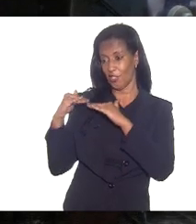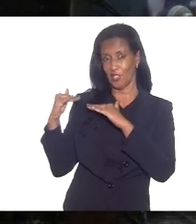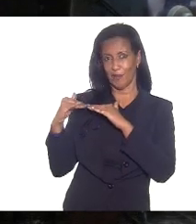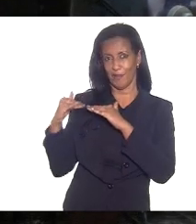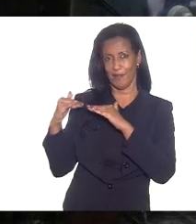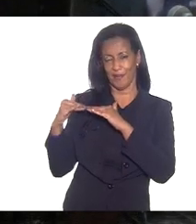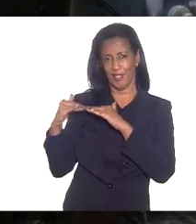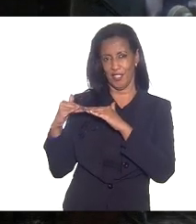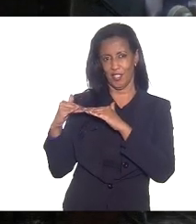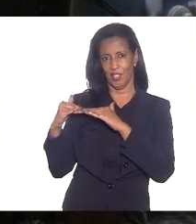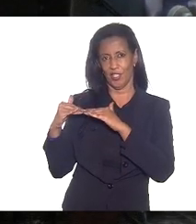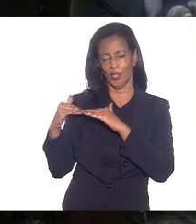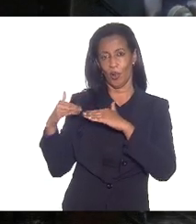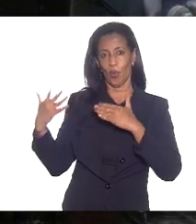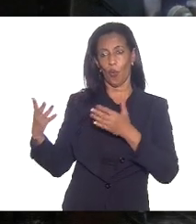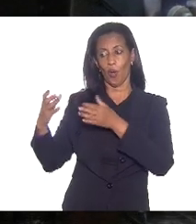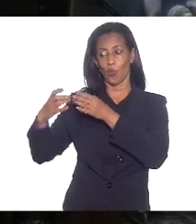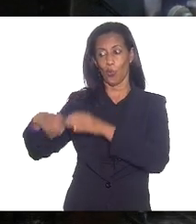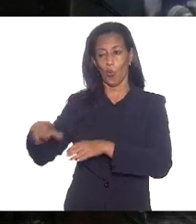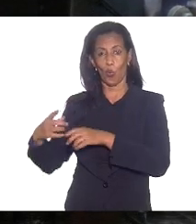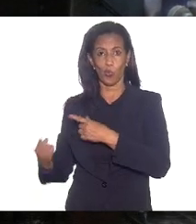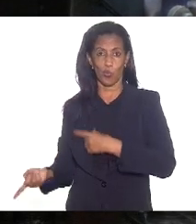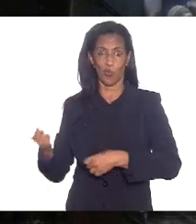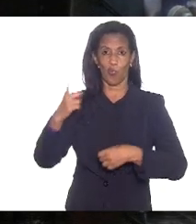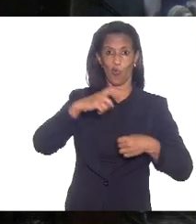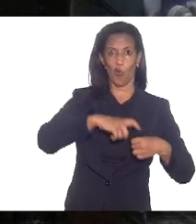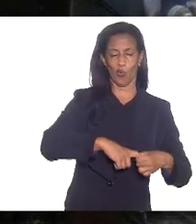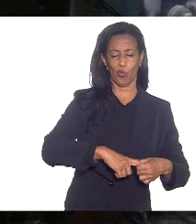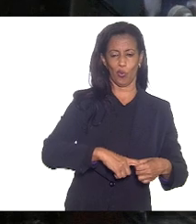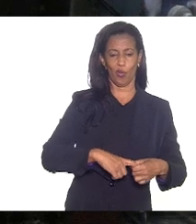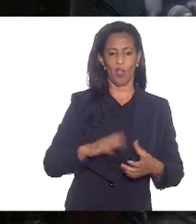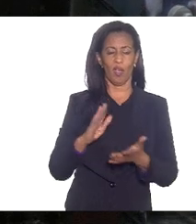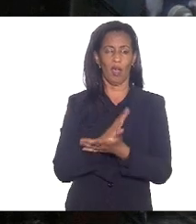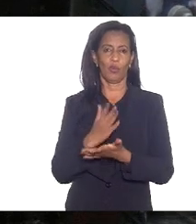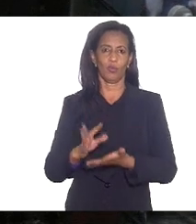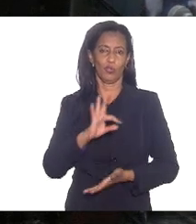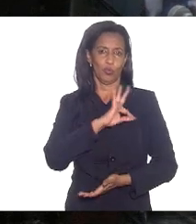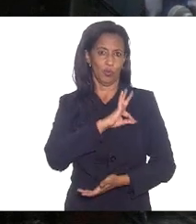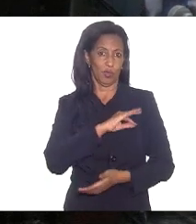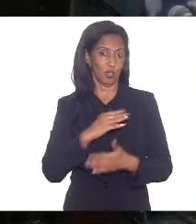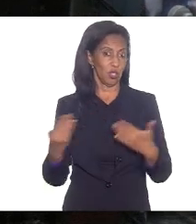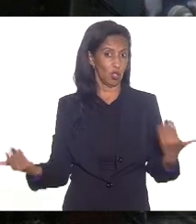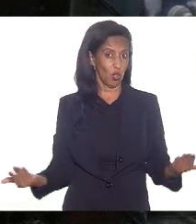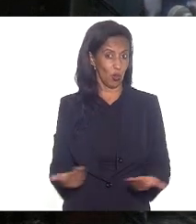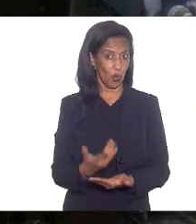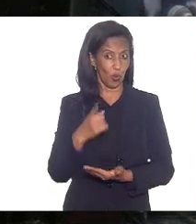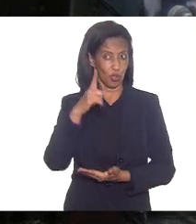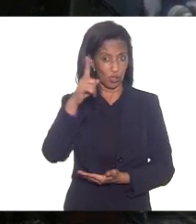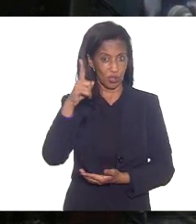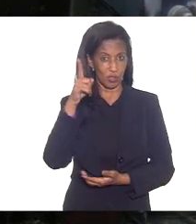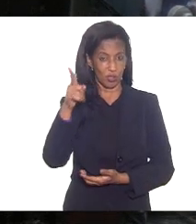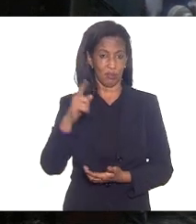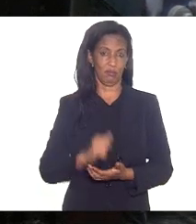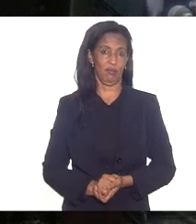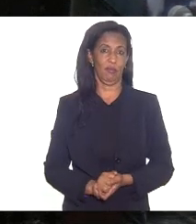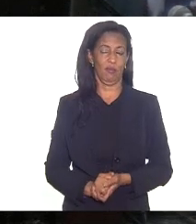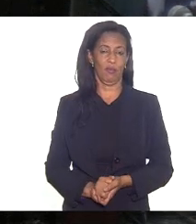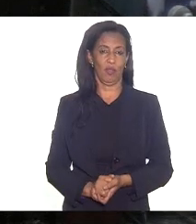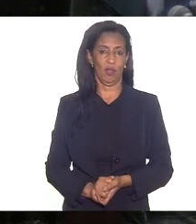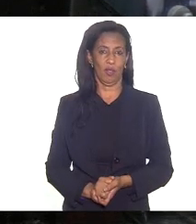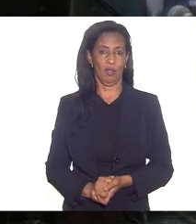limite. Quando o concurso foi retomado, e alguns policiais que hoje acampam, como bem colocado por Vossa